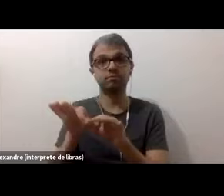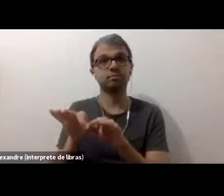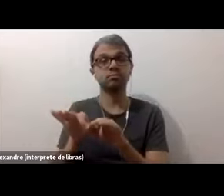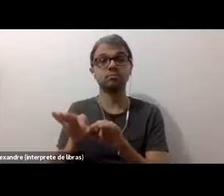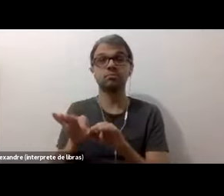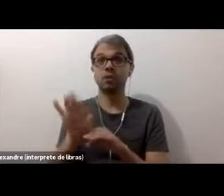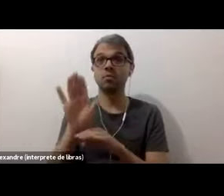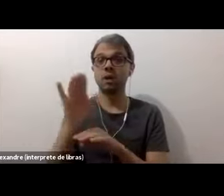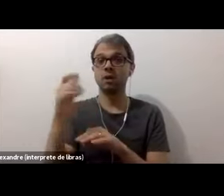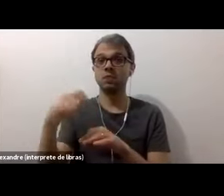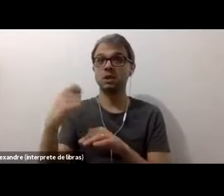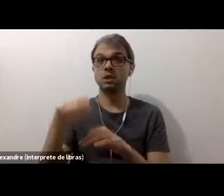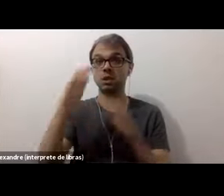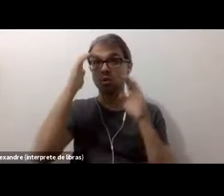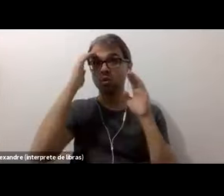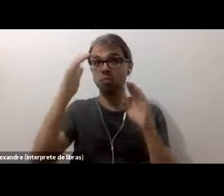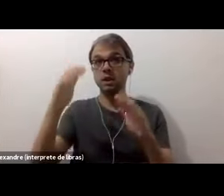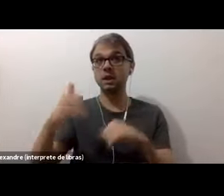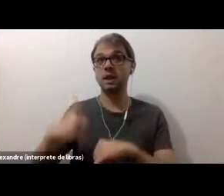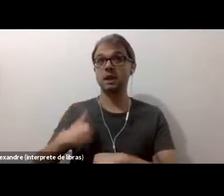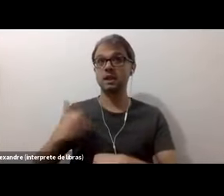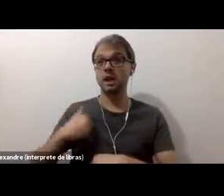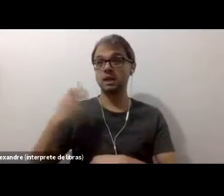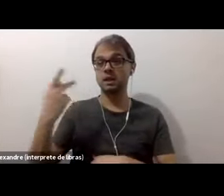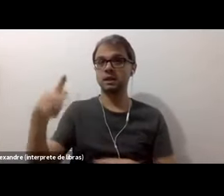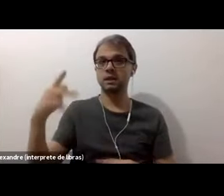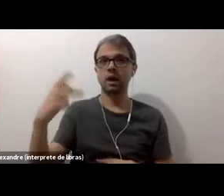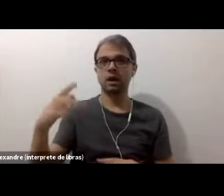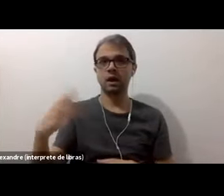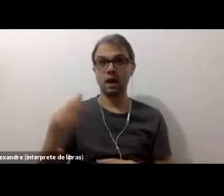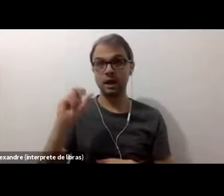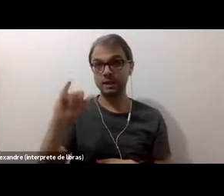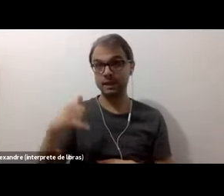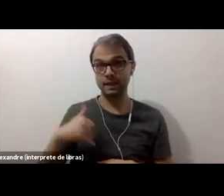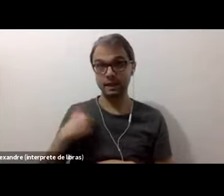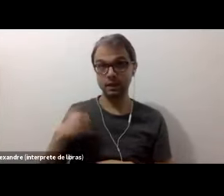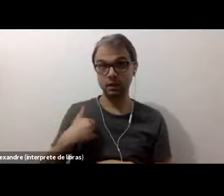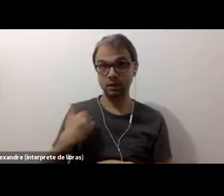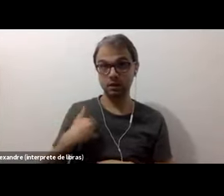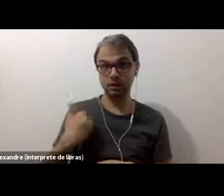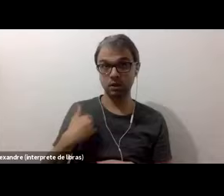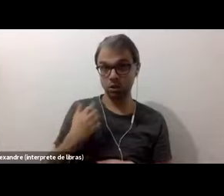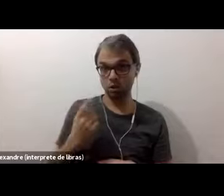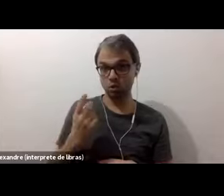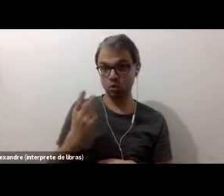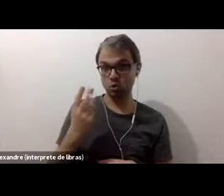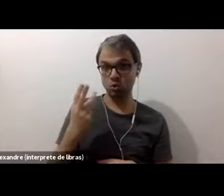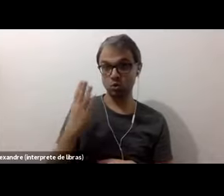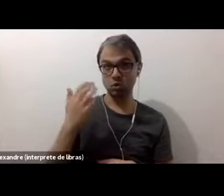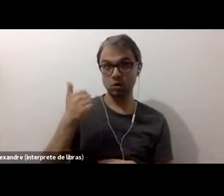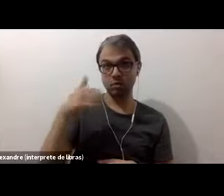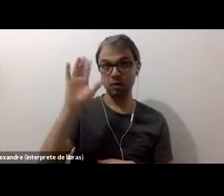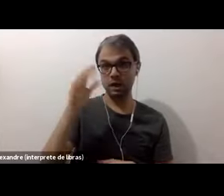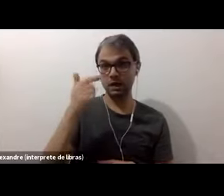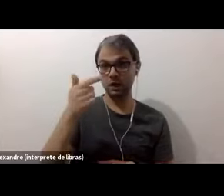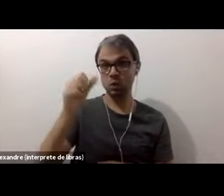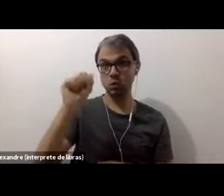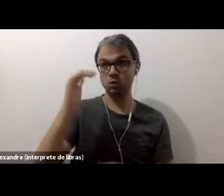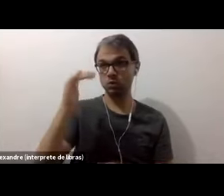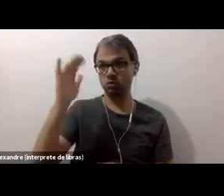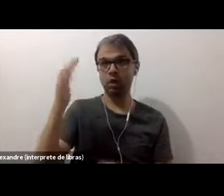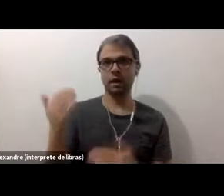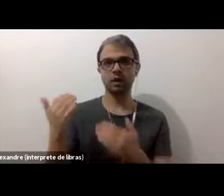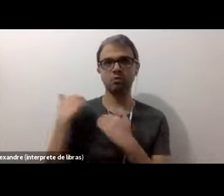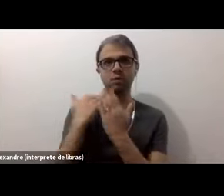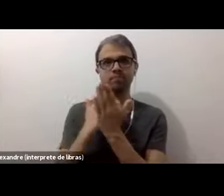autonomia, a gente vai delegando mais tarefas, né? E por conta disso, elogiar as crianças sempre que as